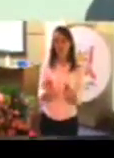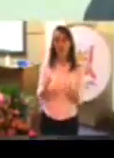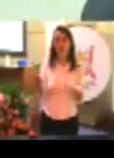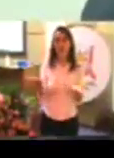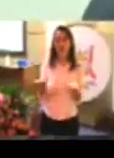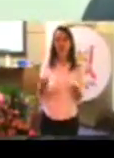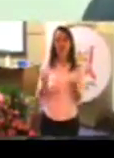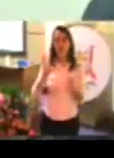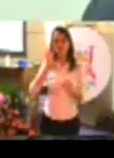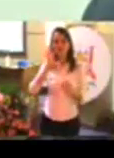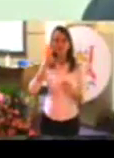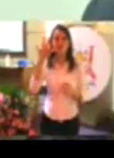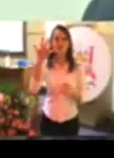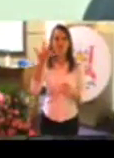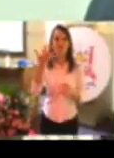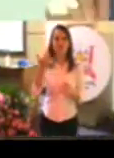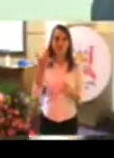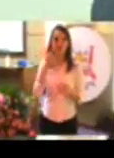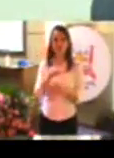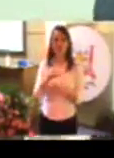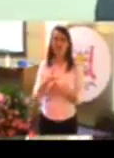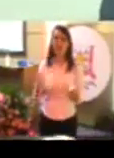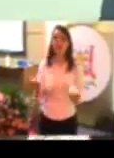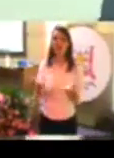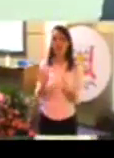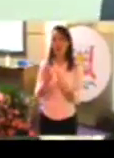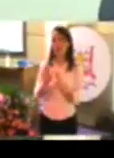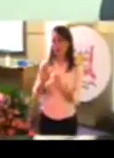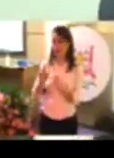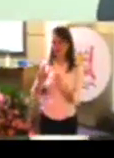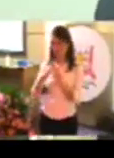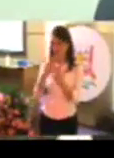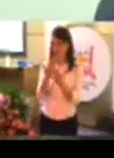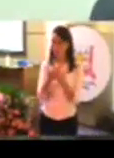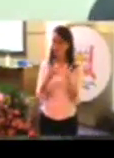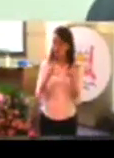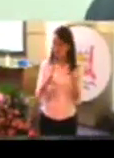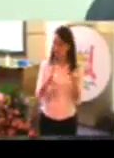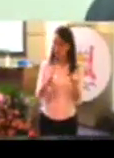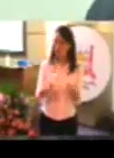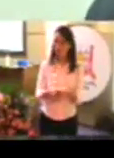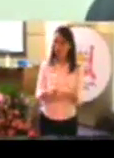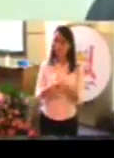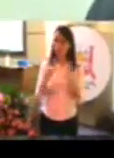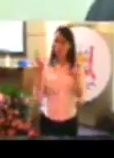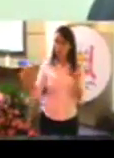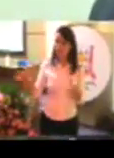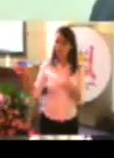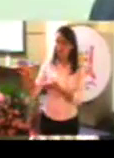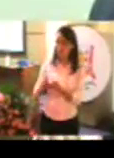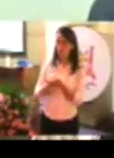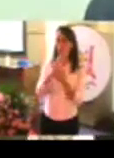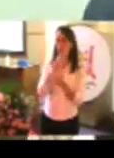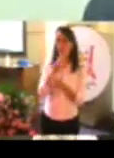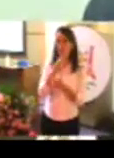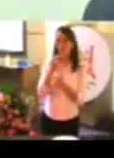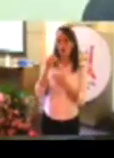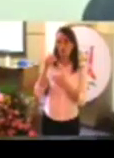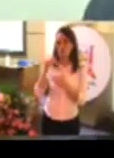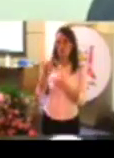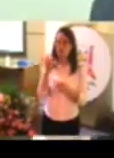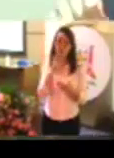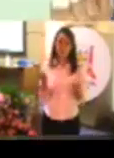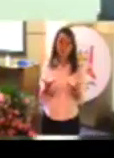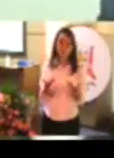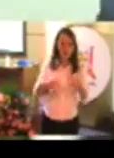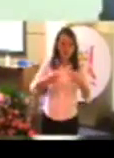fazendo o impossível. Essa escola do legislativo vai seguir esse caminho de São Francisco de Assis. Ela está fazendo hoje o que é